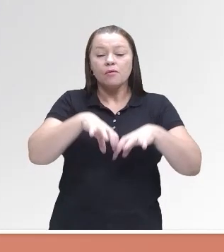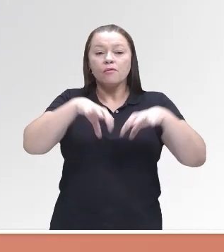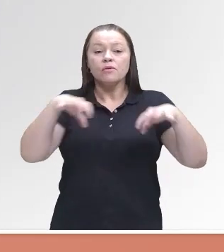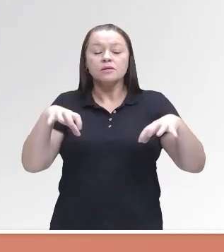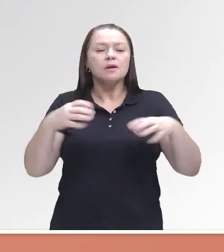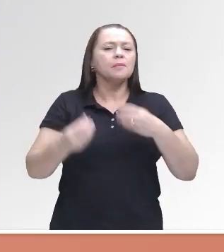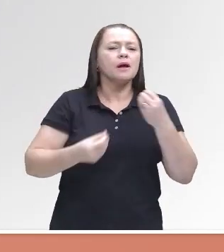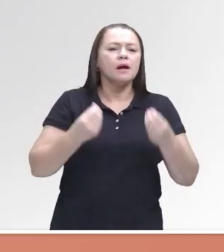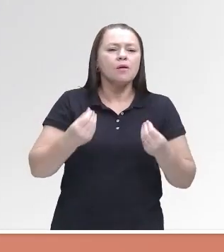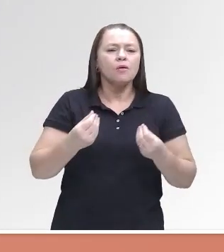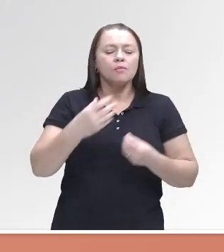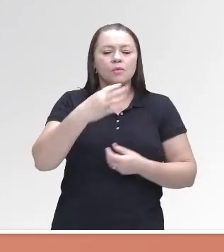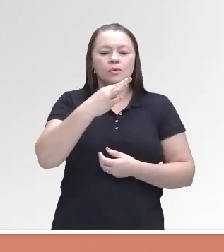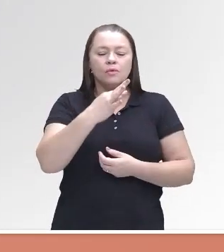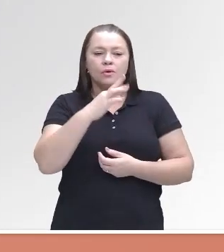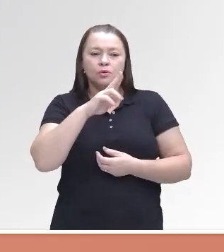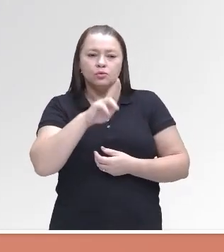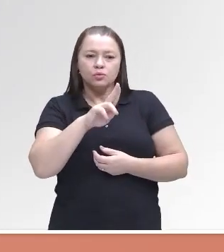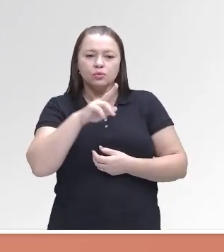como?